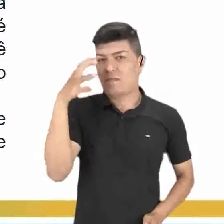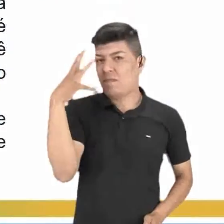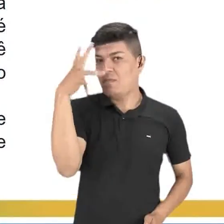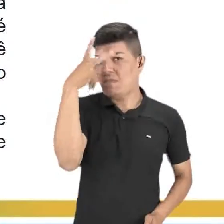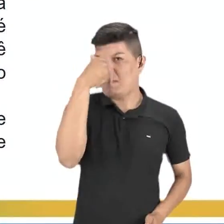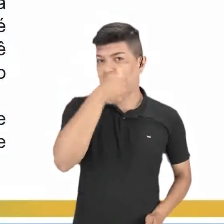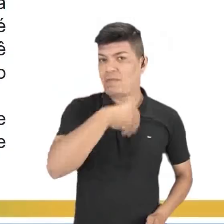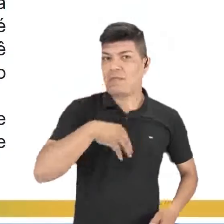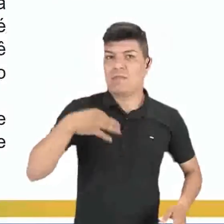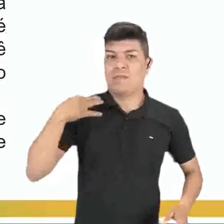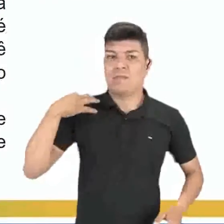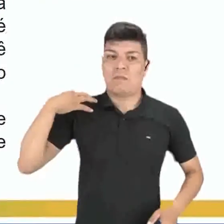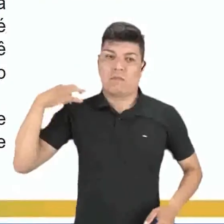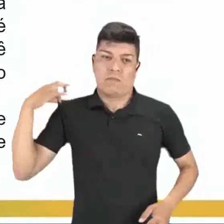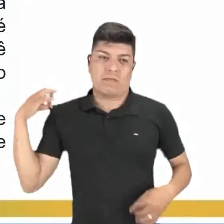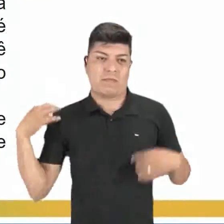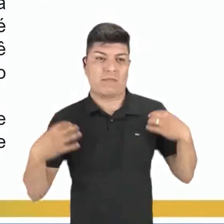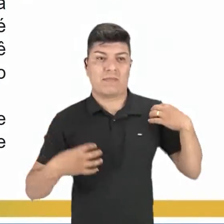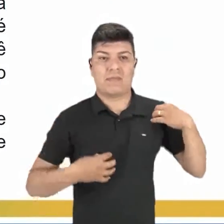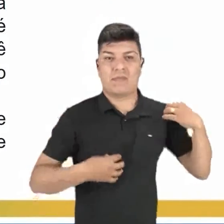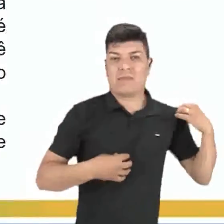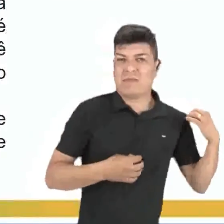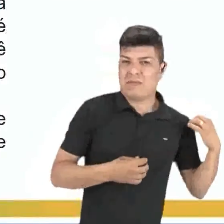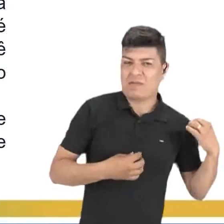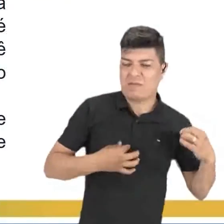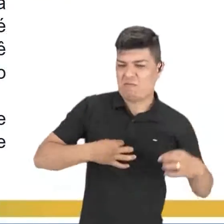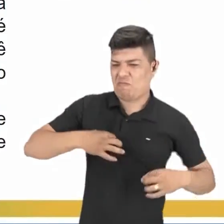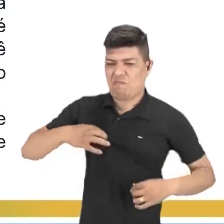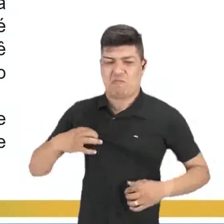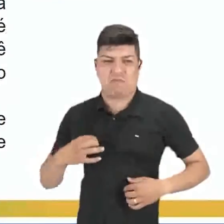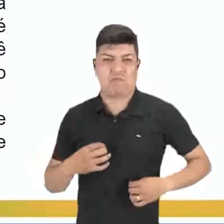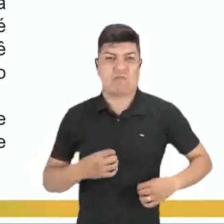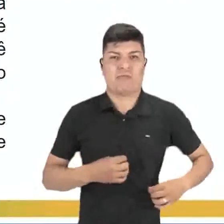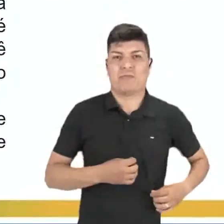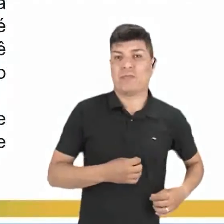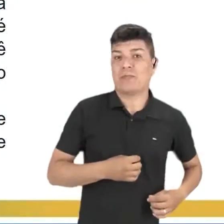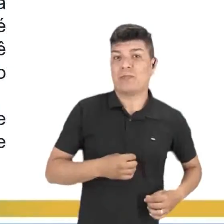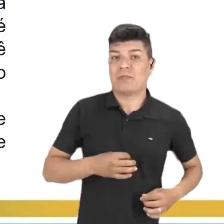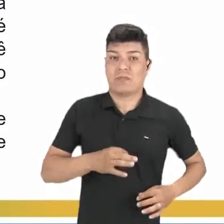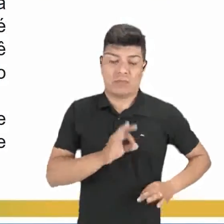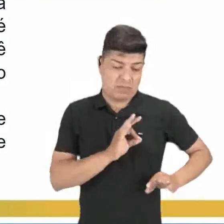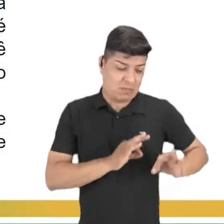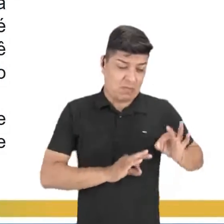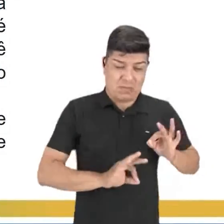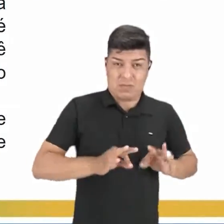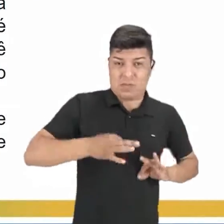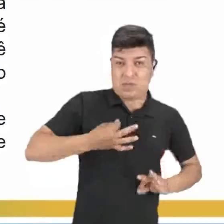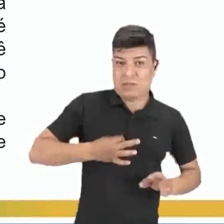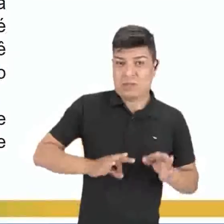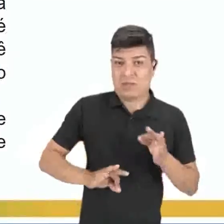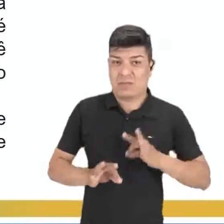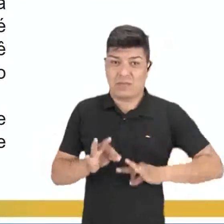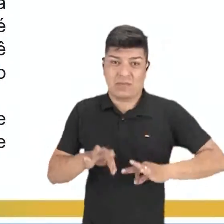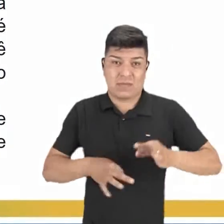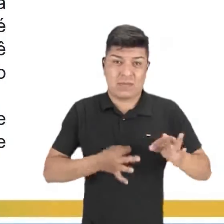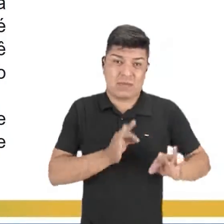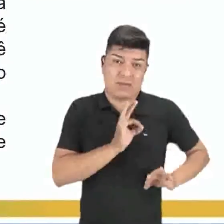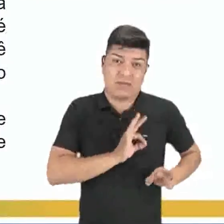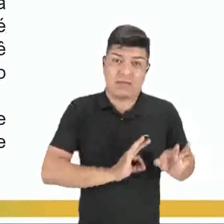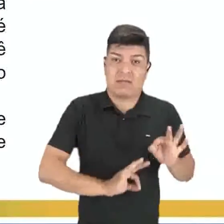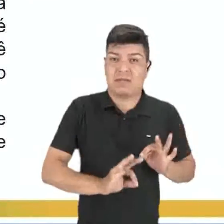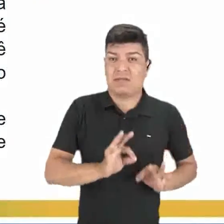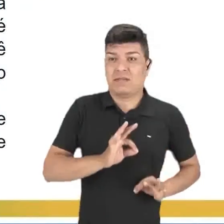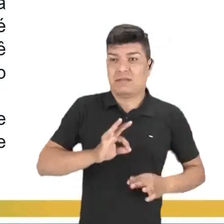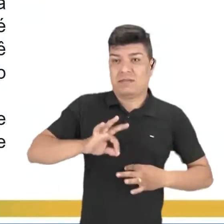puxava de um lado para o outro, arregaçava daqui ou dali, alisando, abotoando, acolchetando.